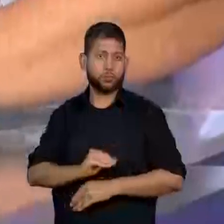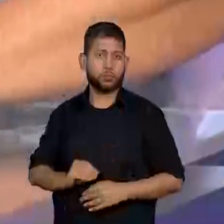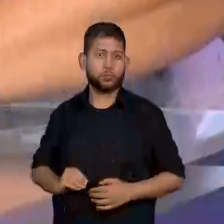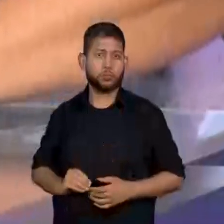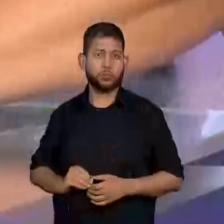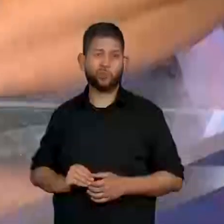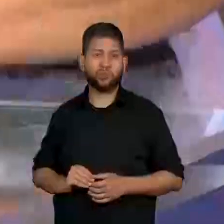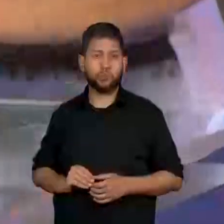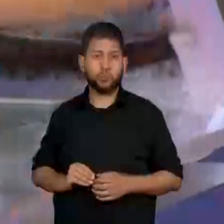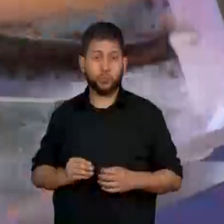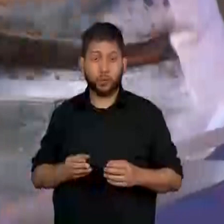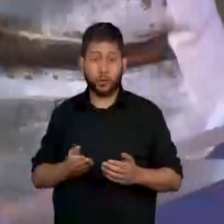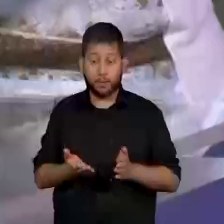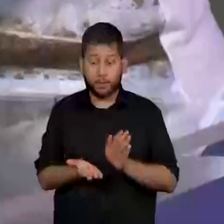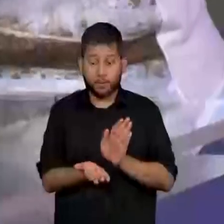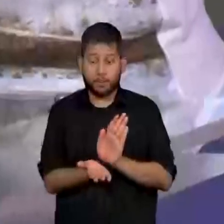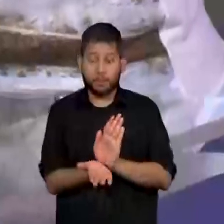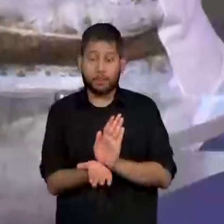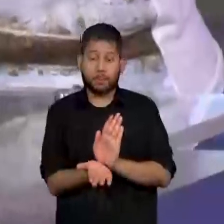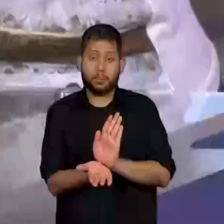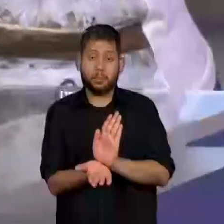dobrar no meio